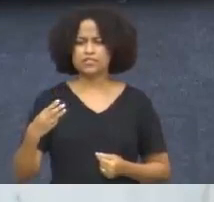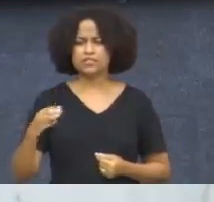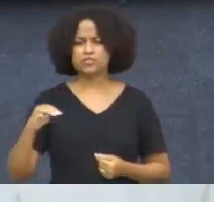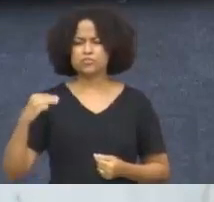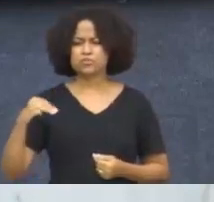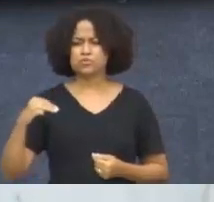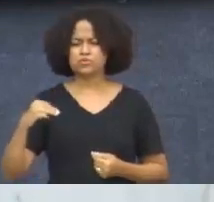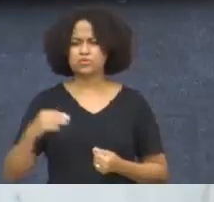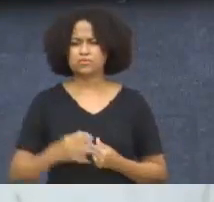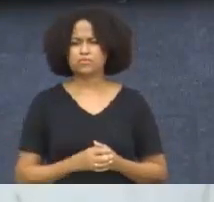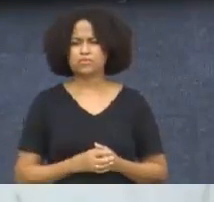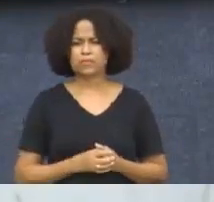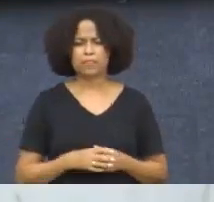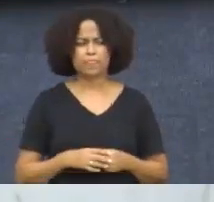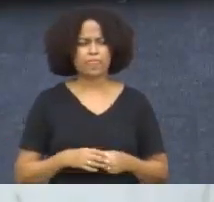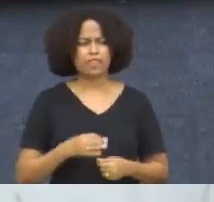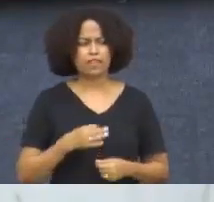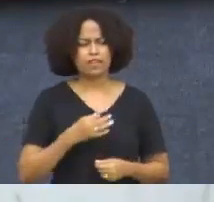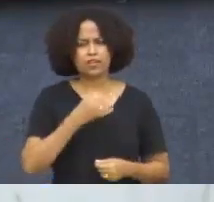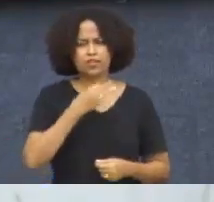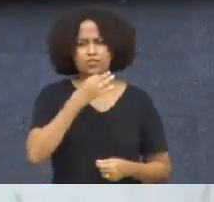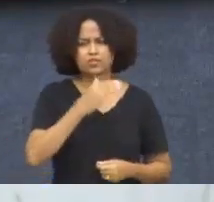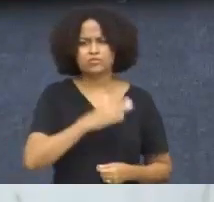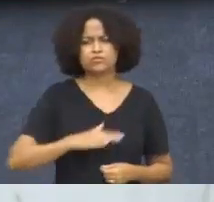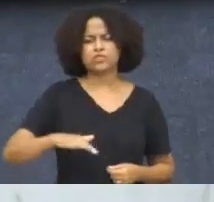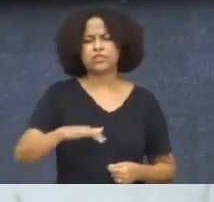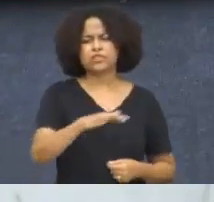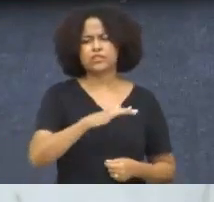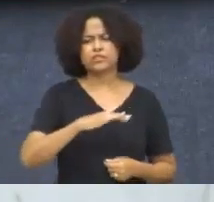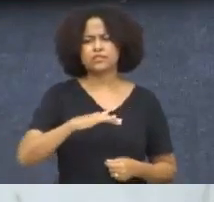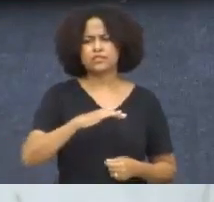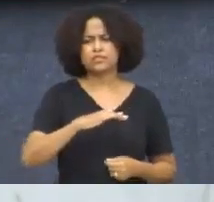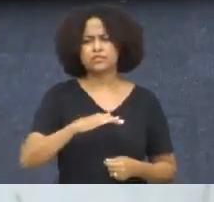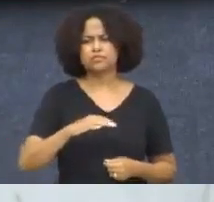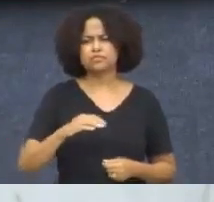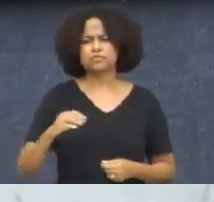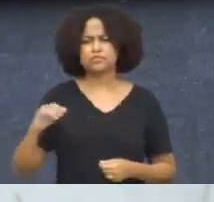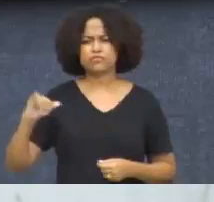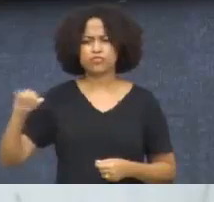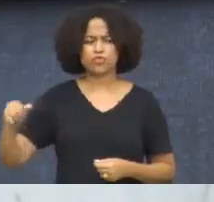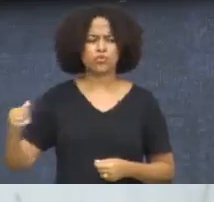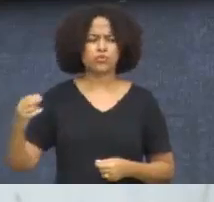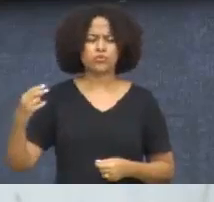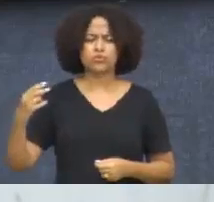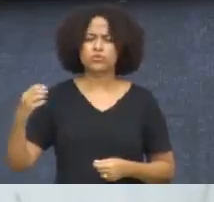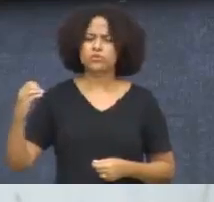expediente. Assuntos Gerais, vereador José Ferreira, Progressistas.